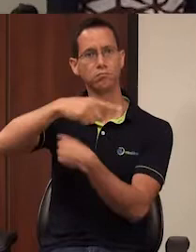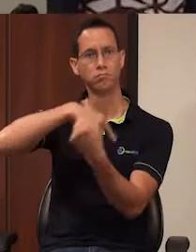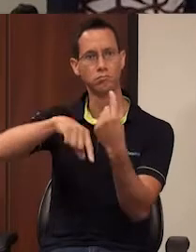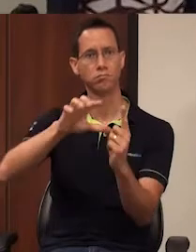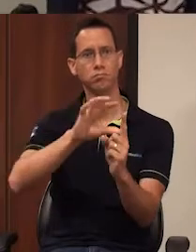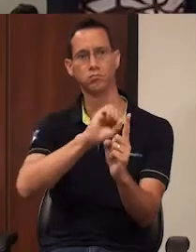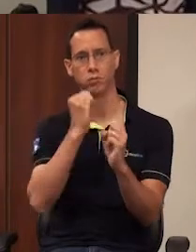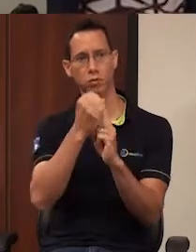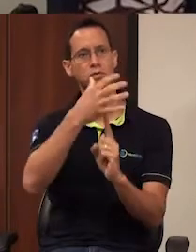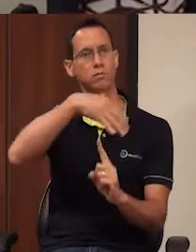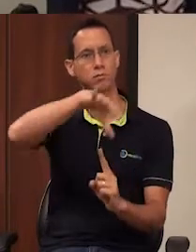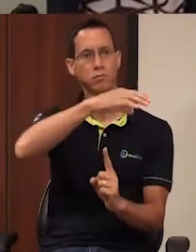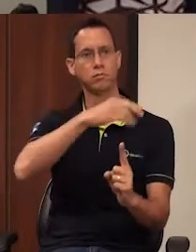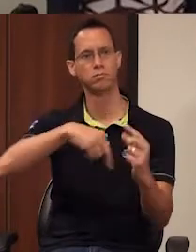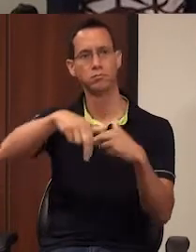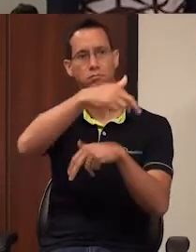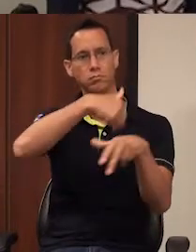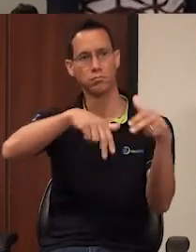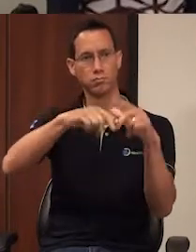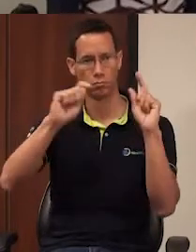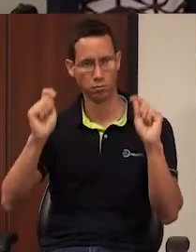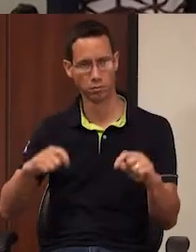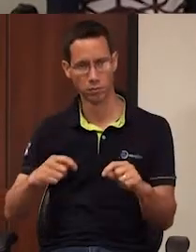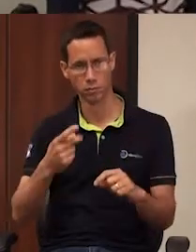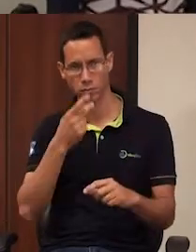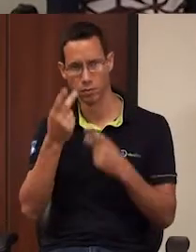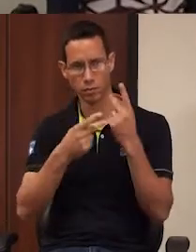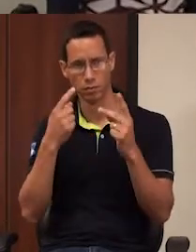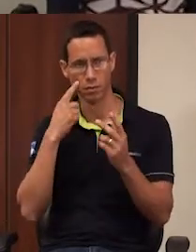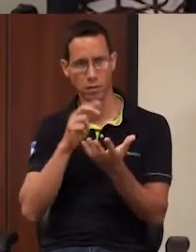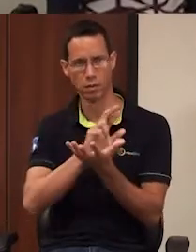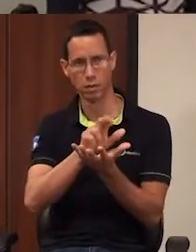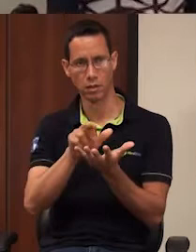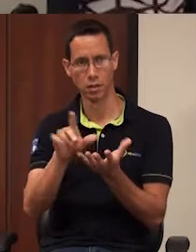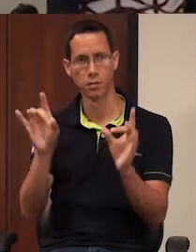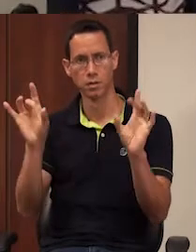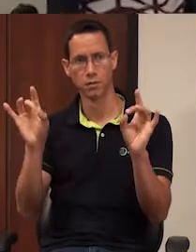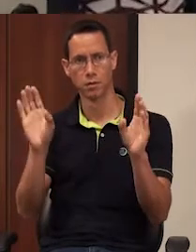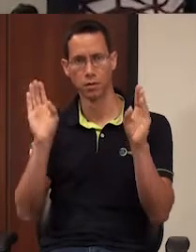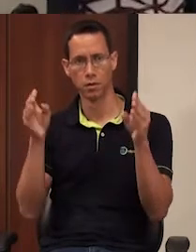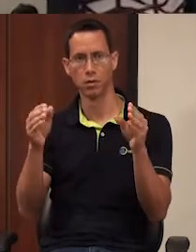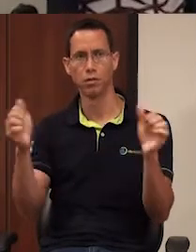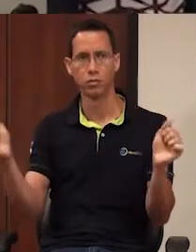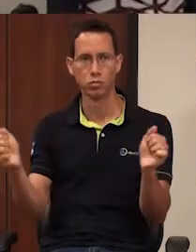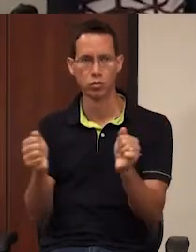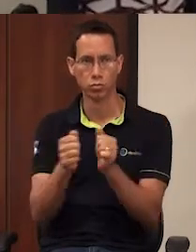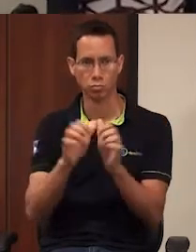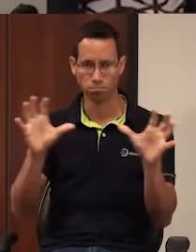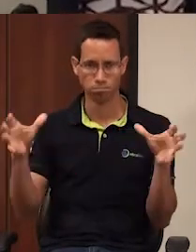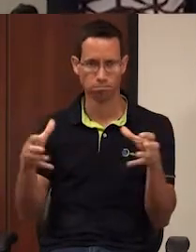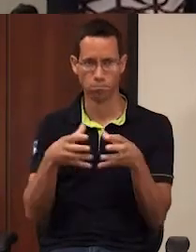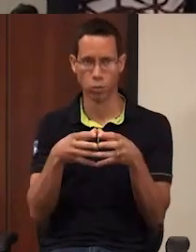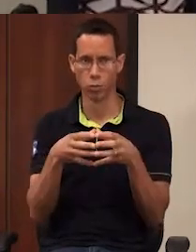a sociedade. Então, se possível, falar um pouco dessa característica específica de juntar no mesmo grupo,